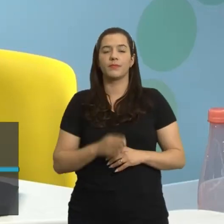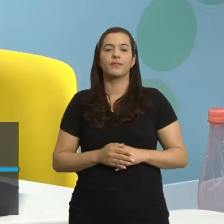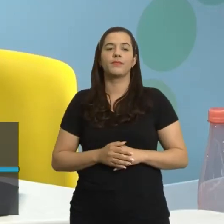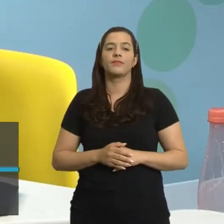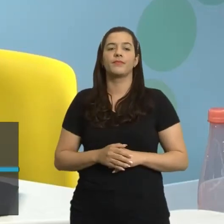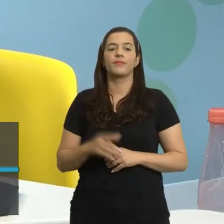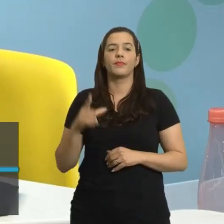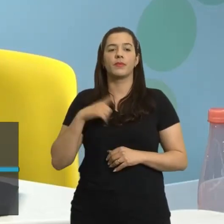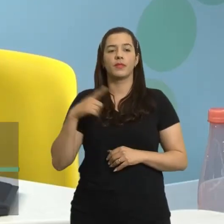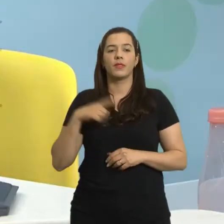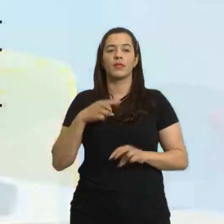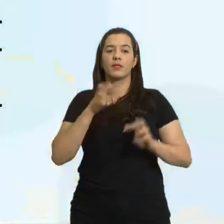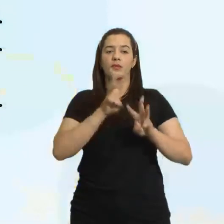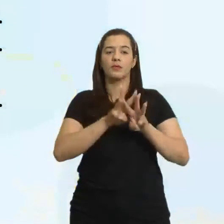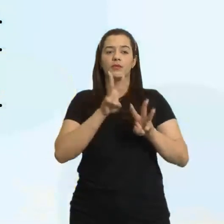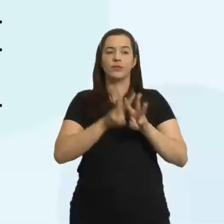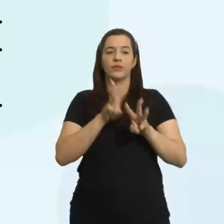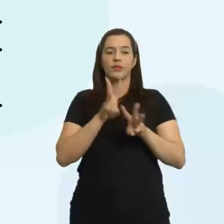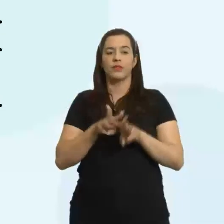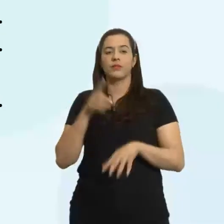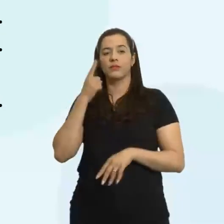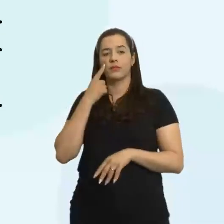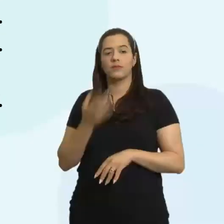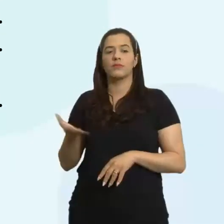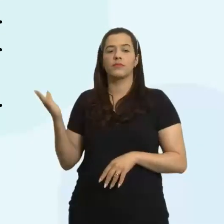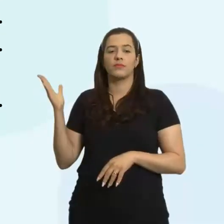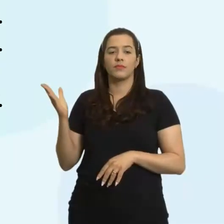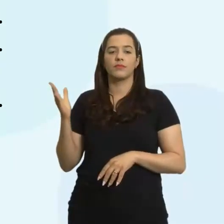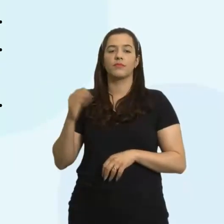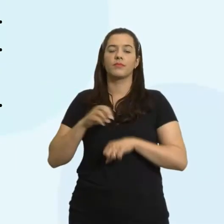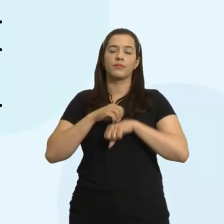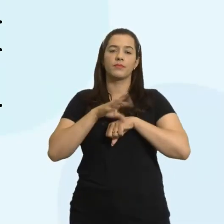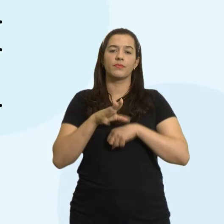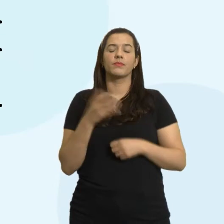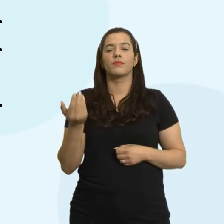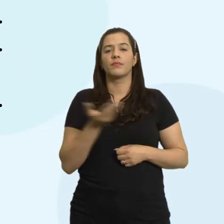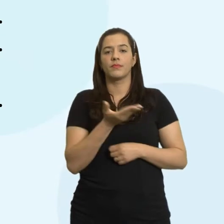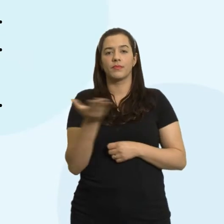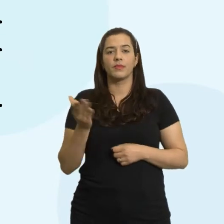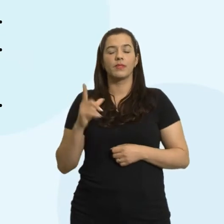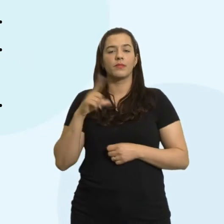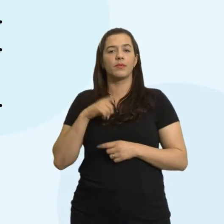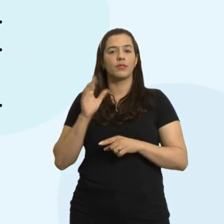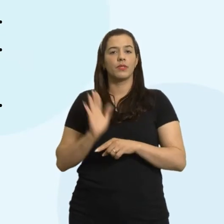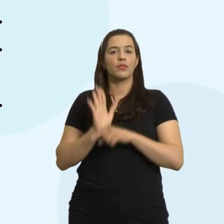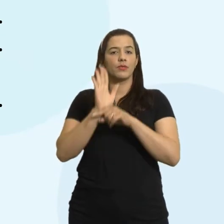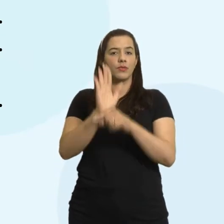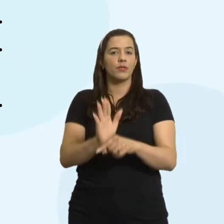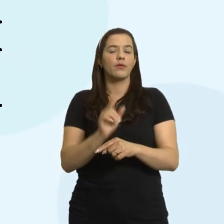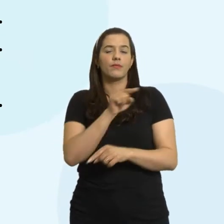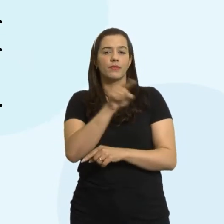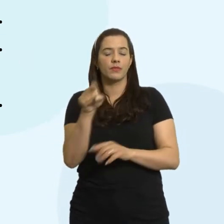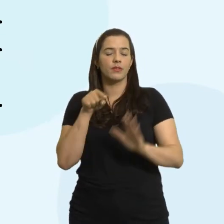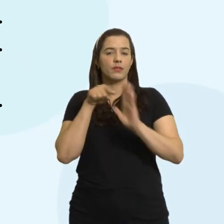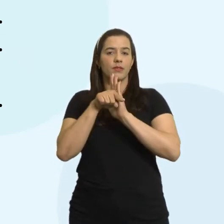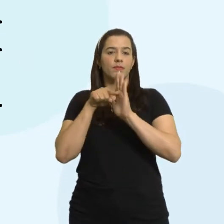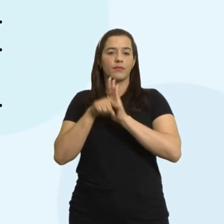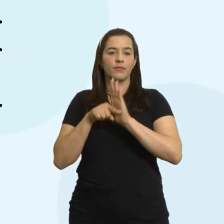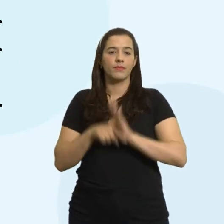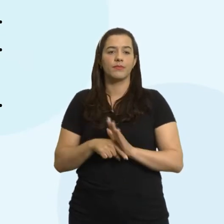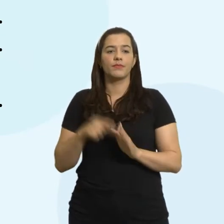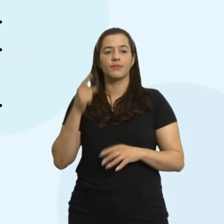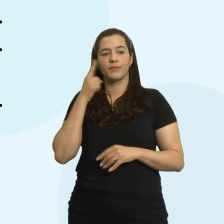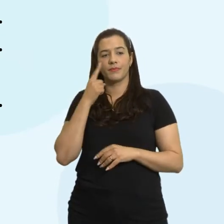um site aqui que está sendo colocado para vocês, que pode auxiliar vocês a essa pesquisa, que é o